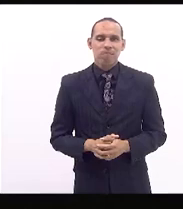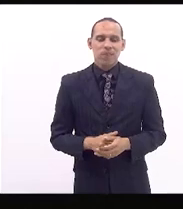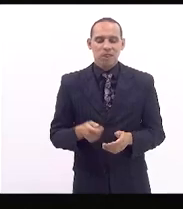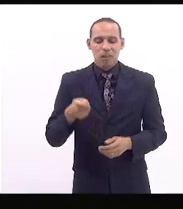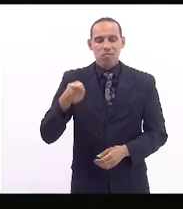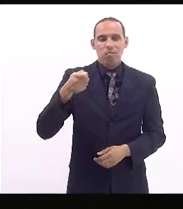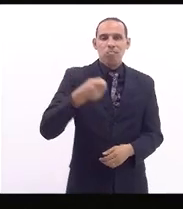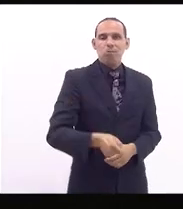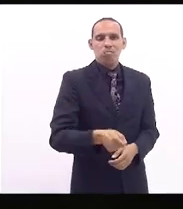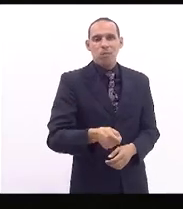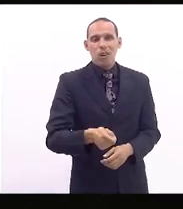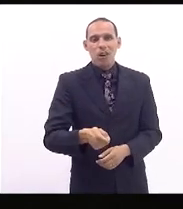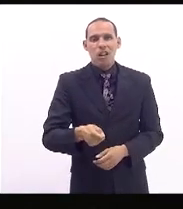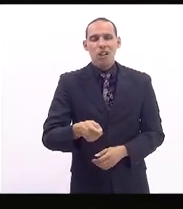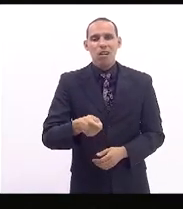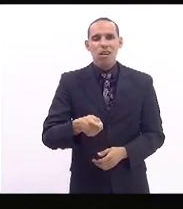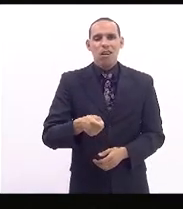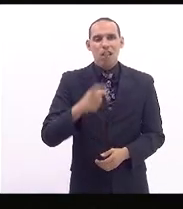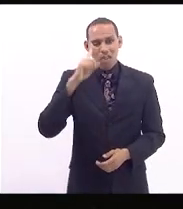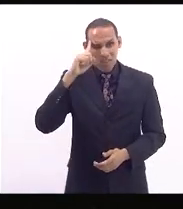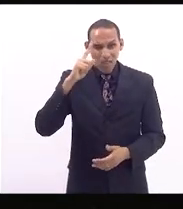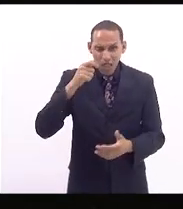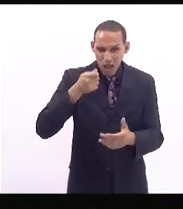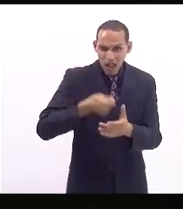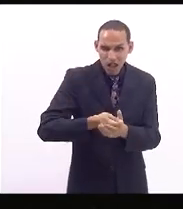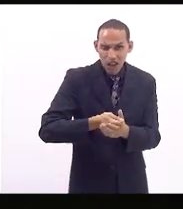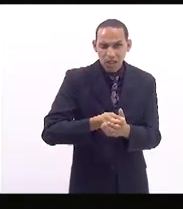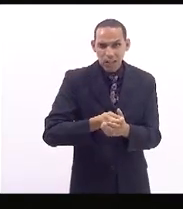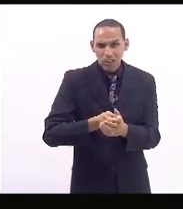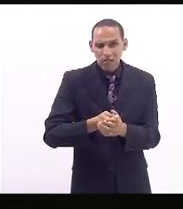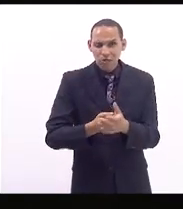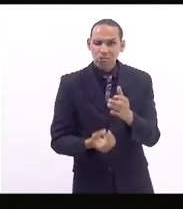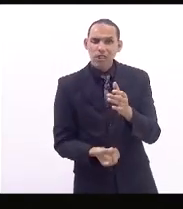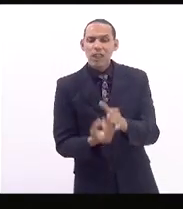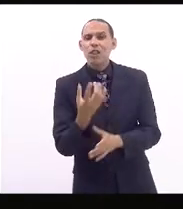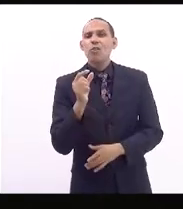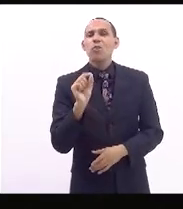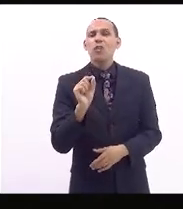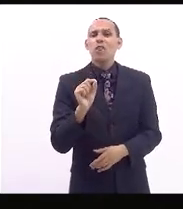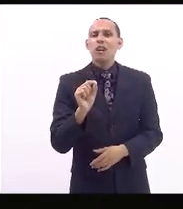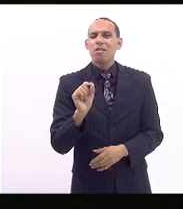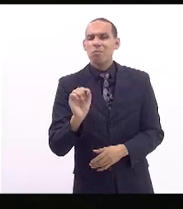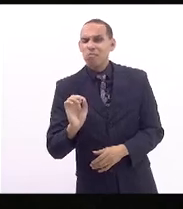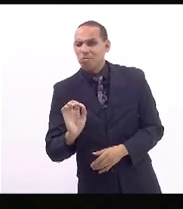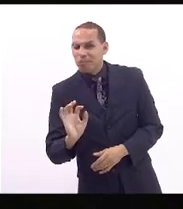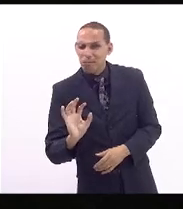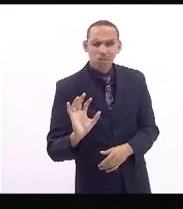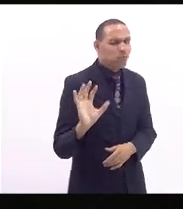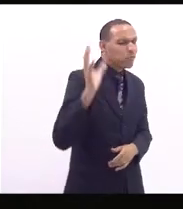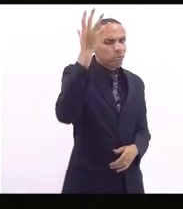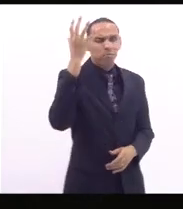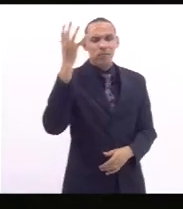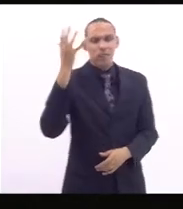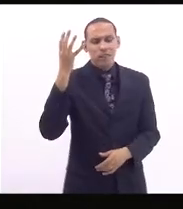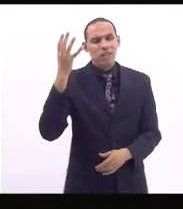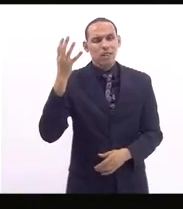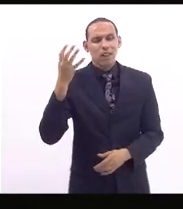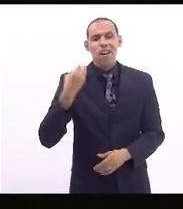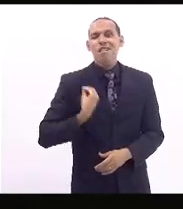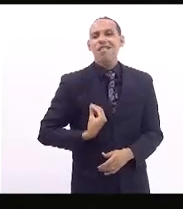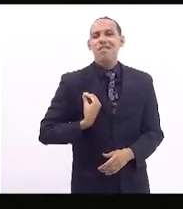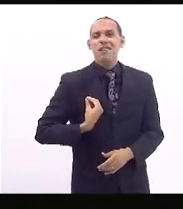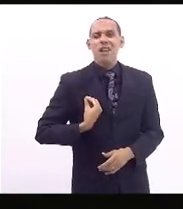impor uma decisão que vai gerar uma situação dramática na